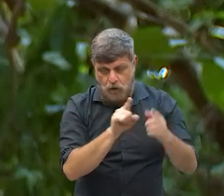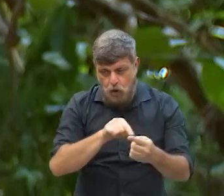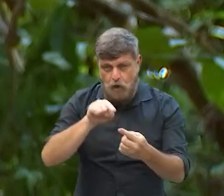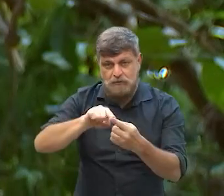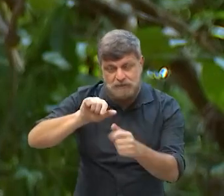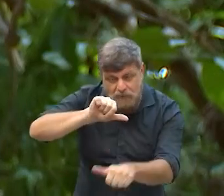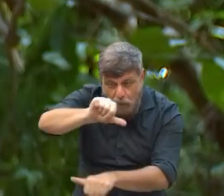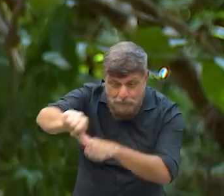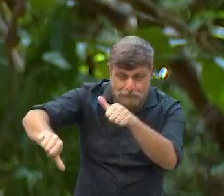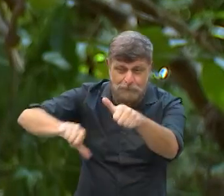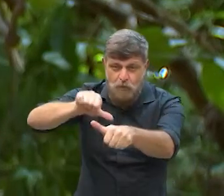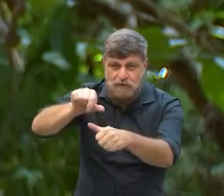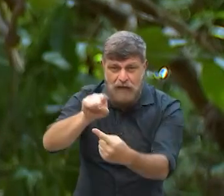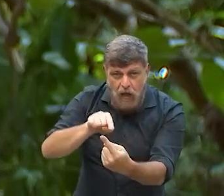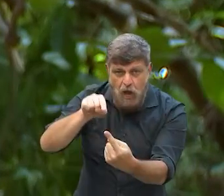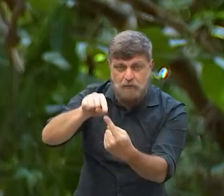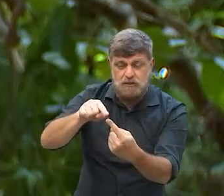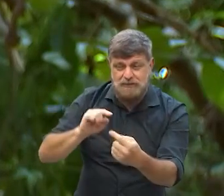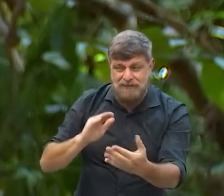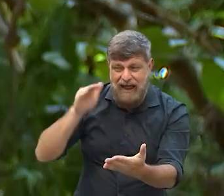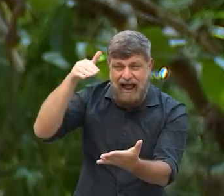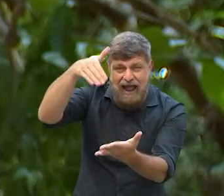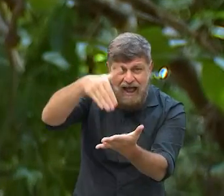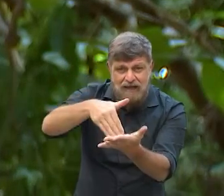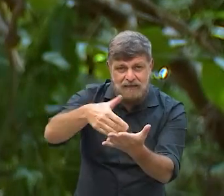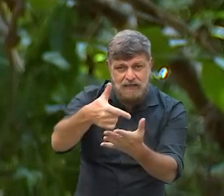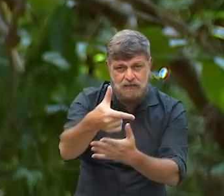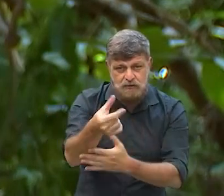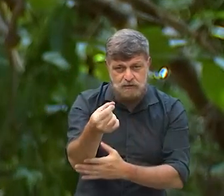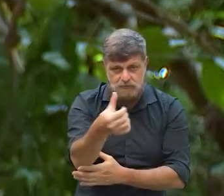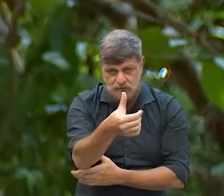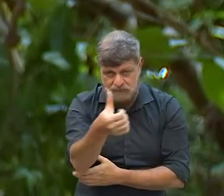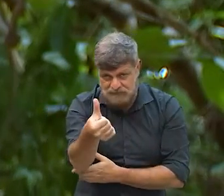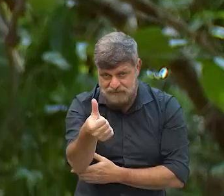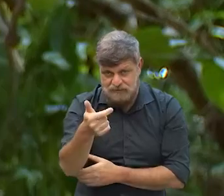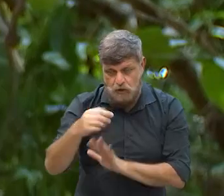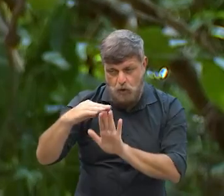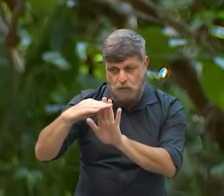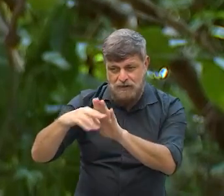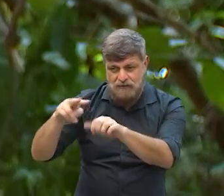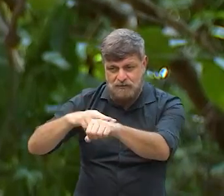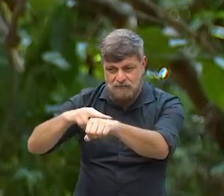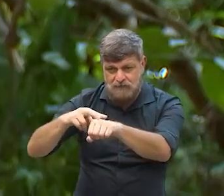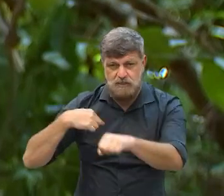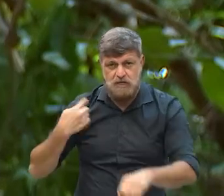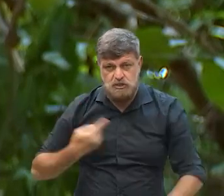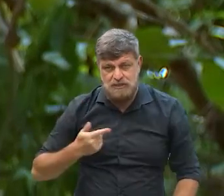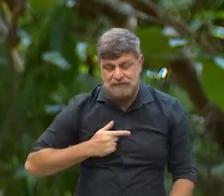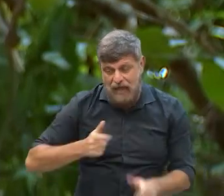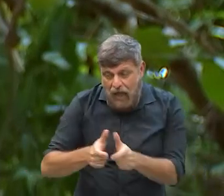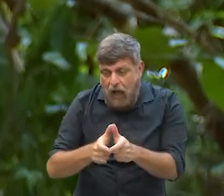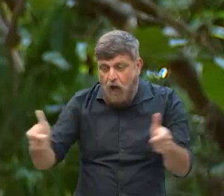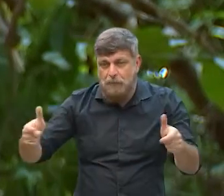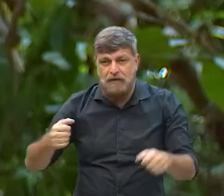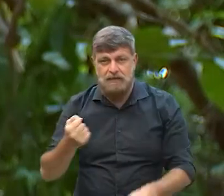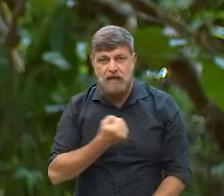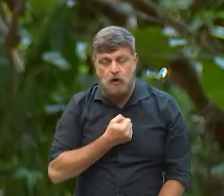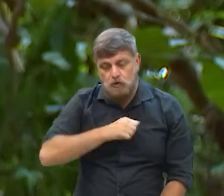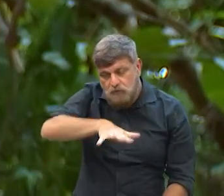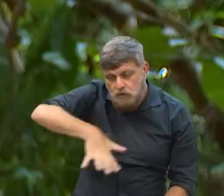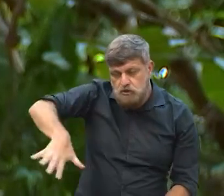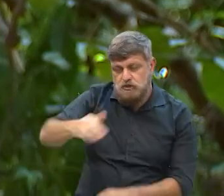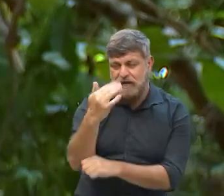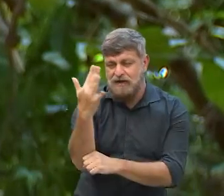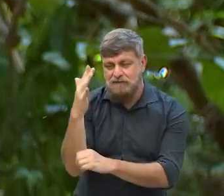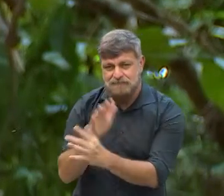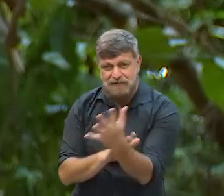deste cenário, né, visando aí até 2026, que foi o horizonte do Plano do Verde, aumentar a nossa cobertura vegetal. A gente tem aí um desafio de aumentar em